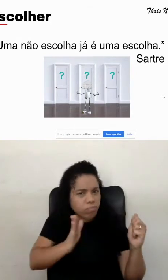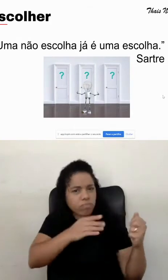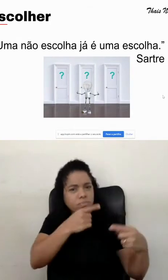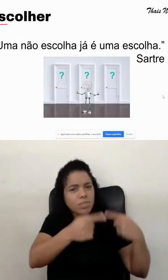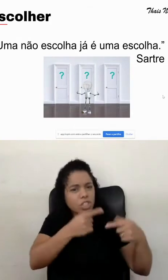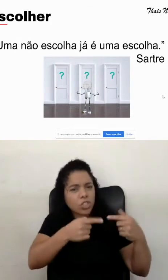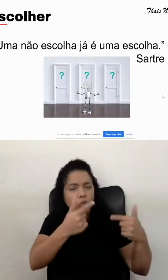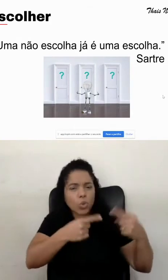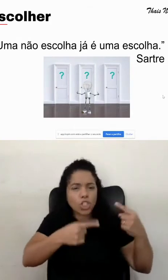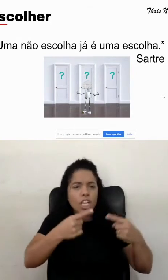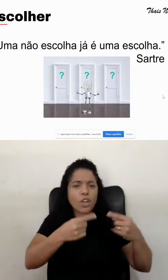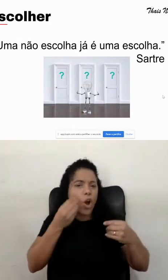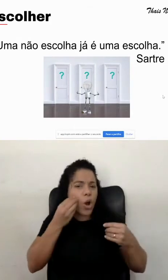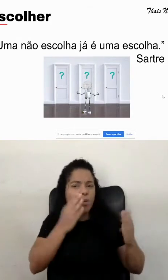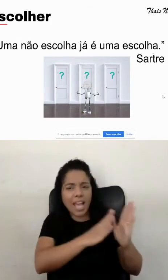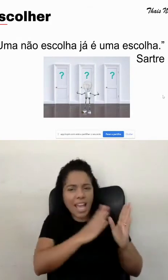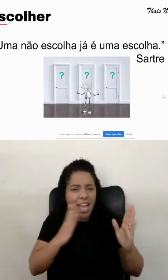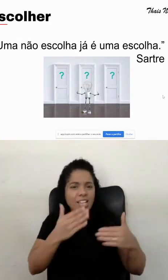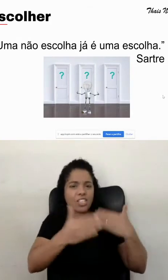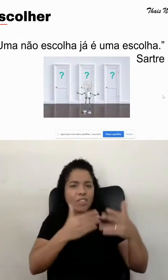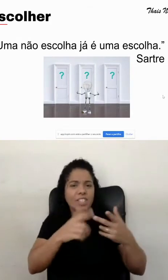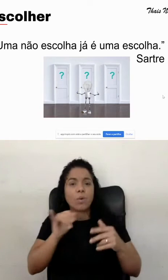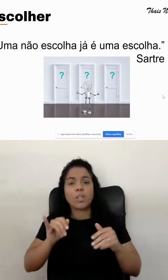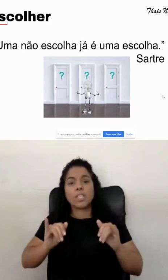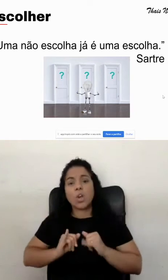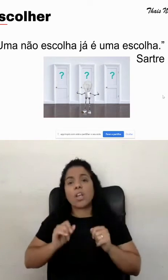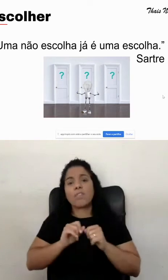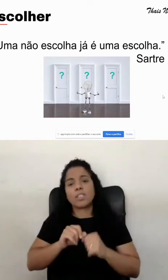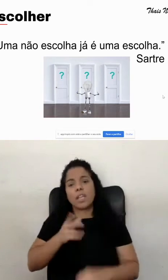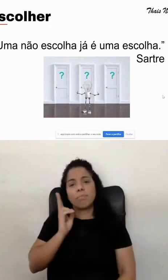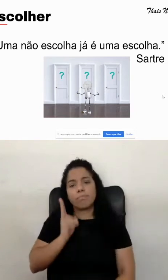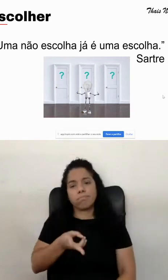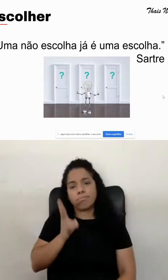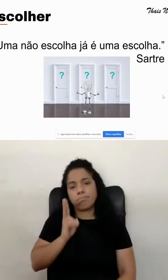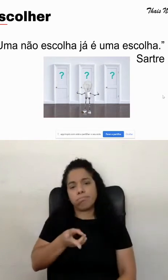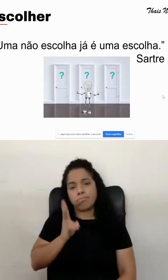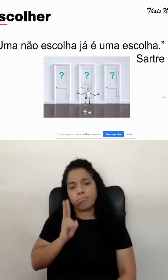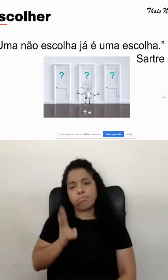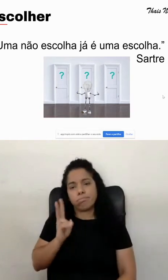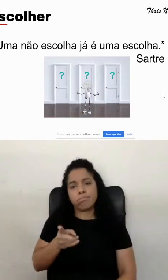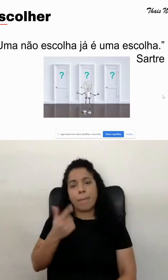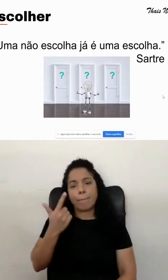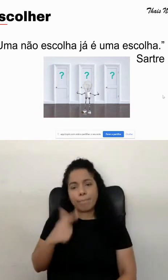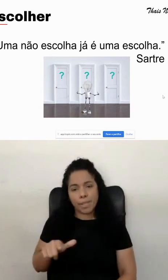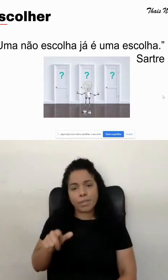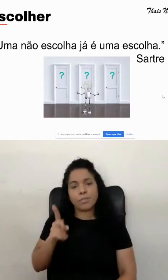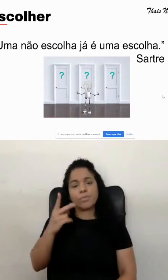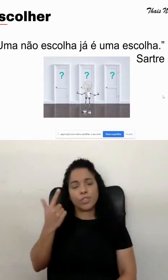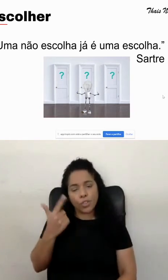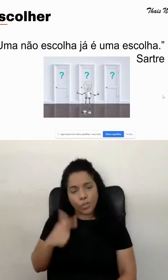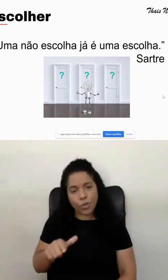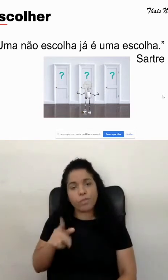testes. Quando eu escolho ficar fazendo as coisas repetitivas e massivas, e